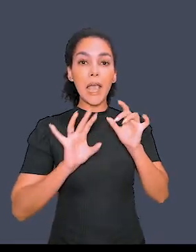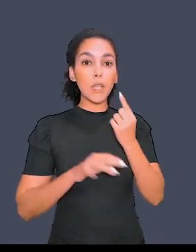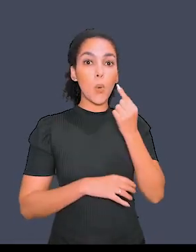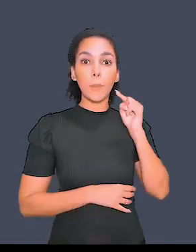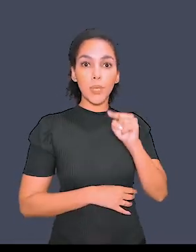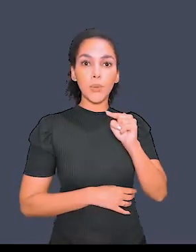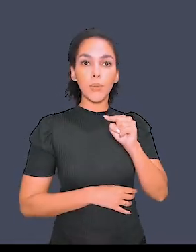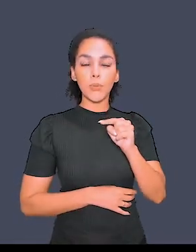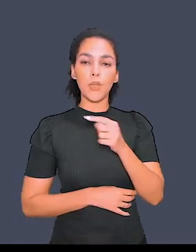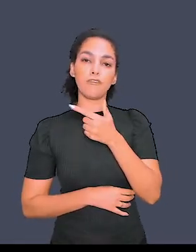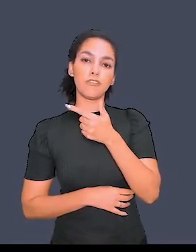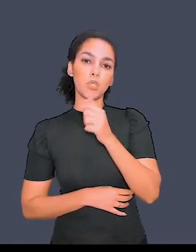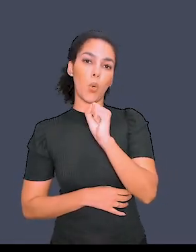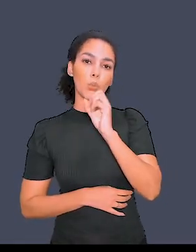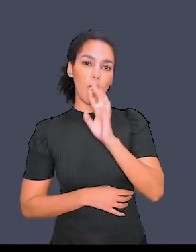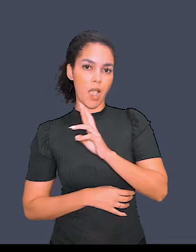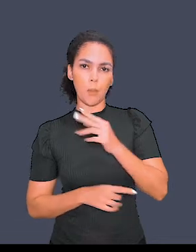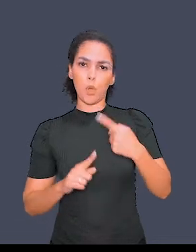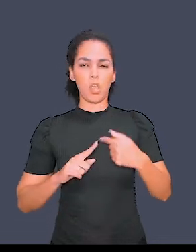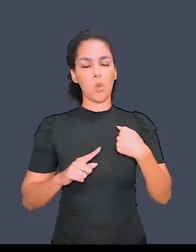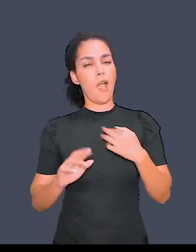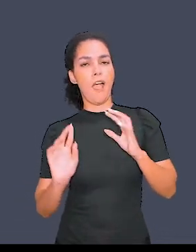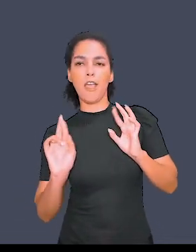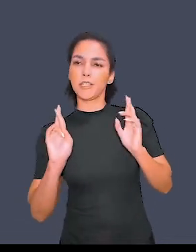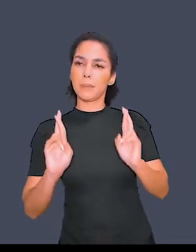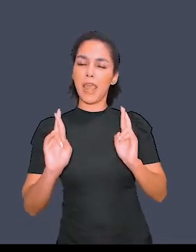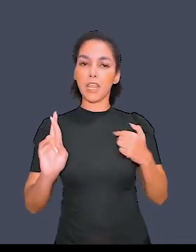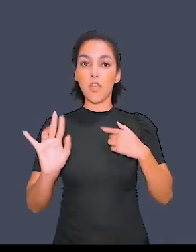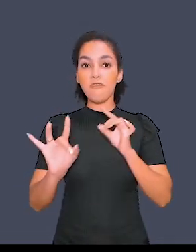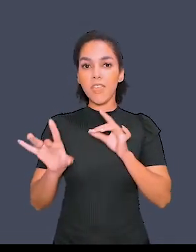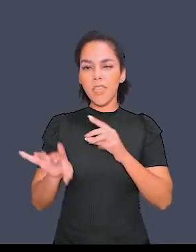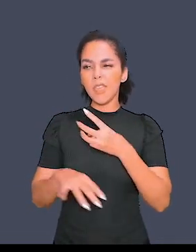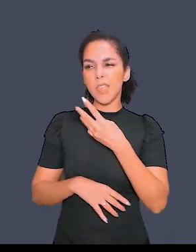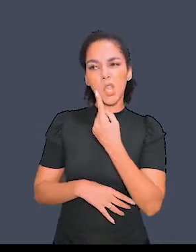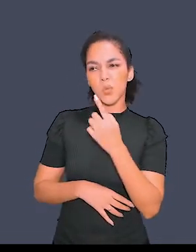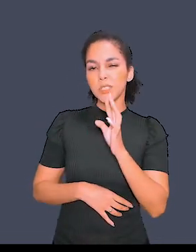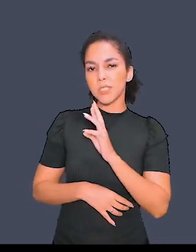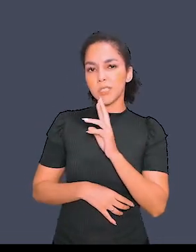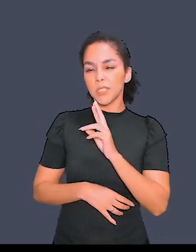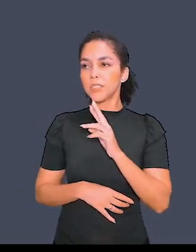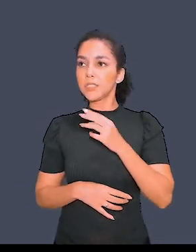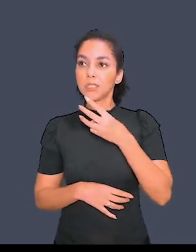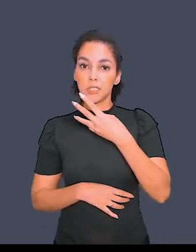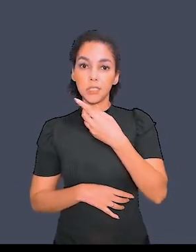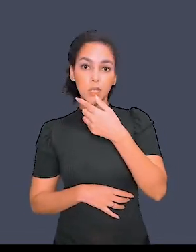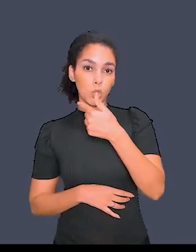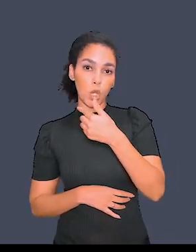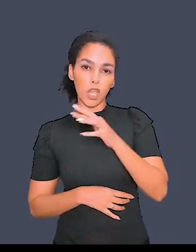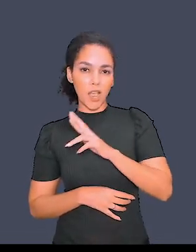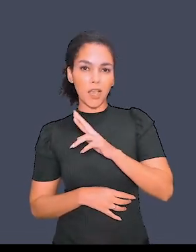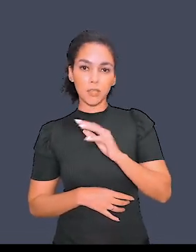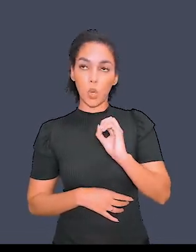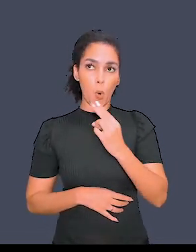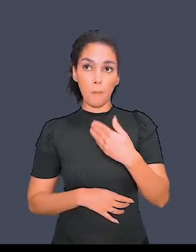1.000 milhas múltiplos R$28. Porque eu estava com a expectativa de vender a R$31,50, R$32, em alguns casos eu vendia